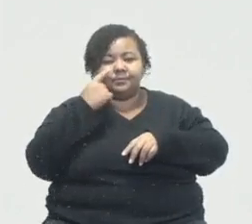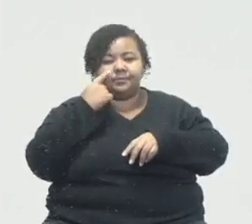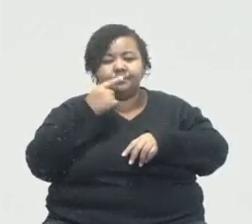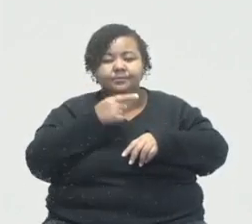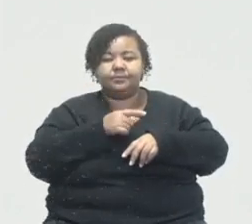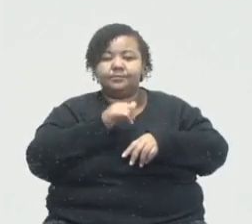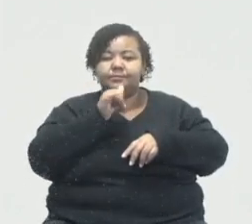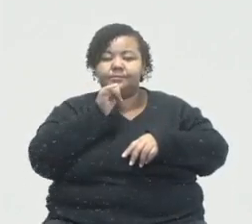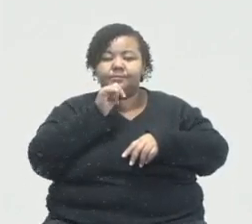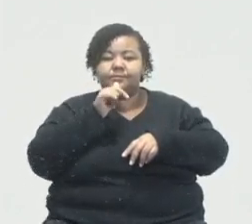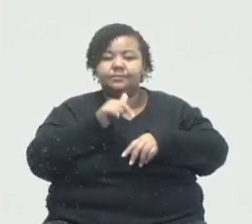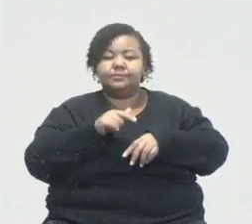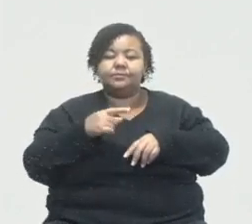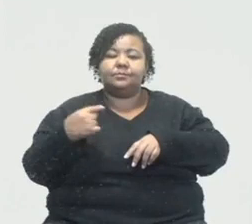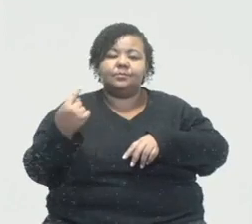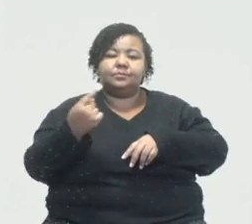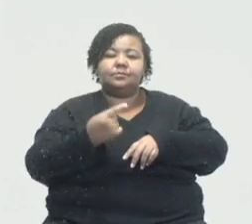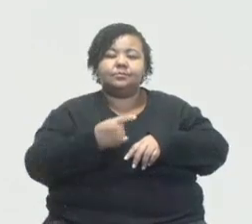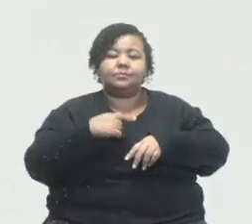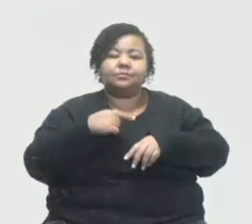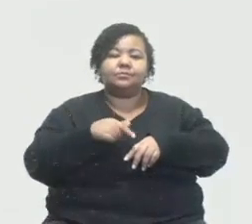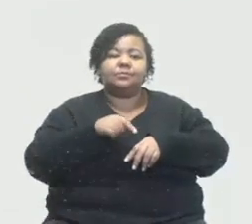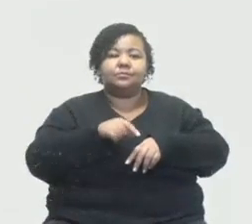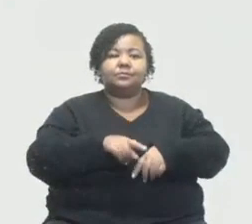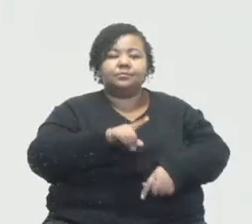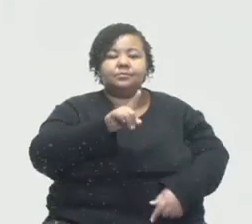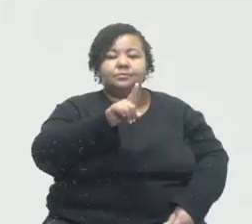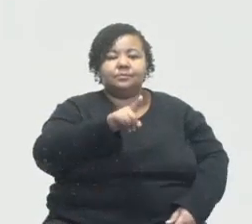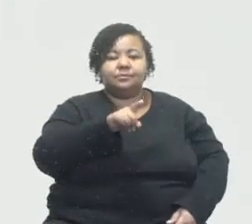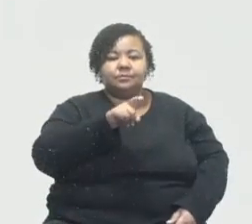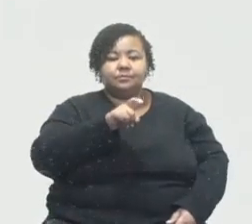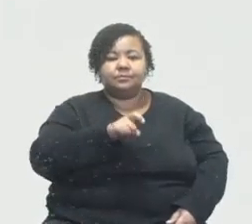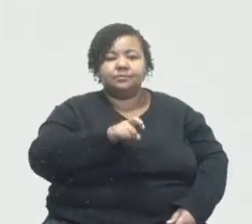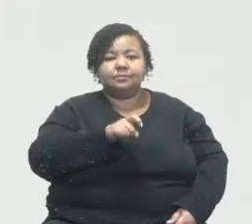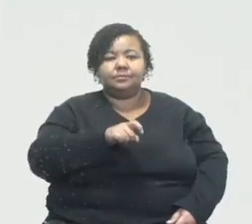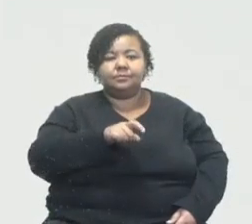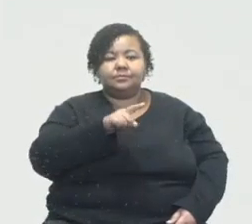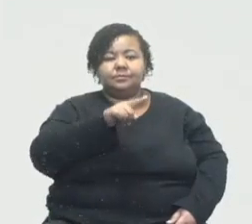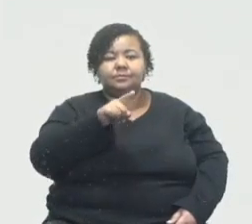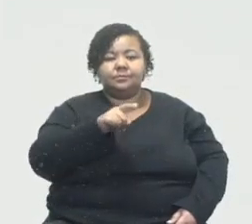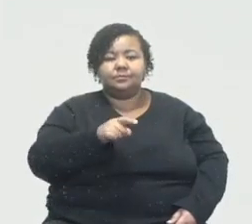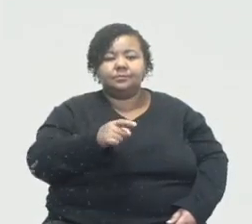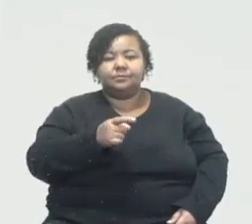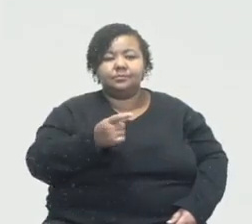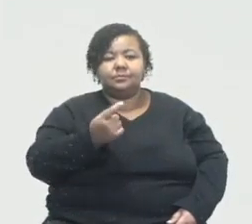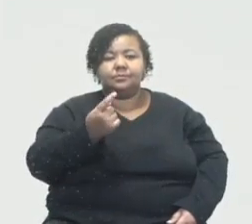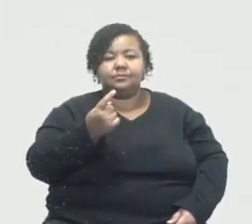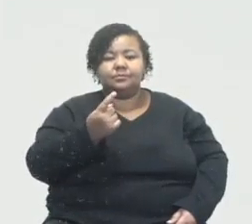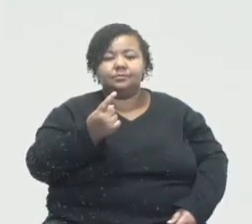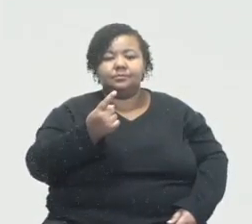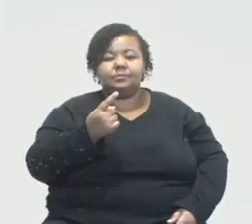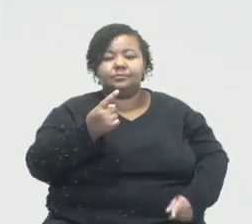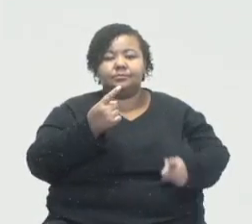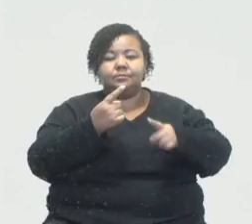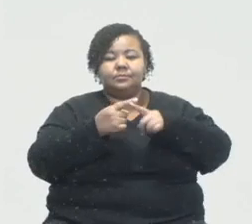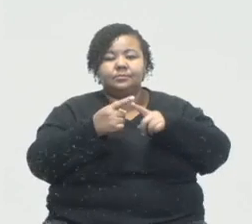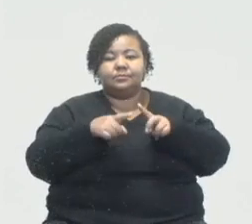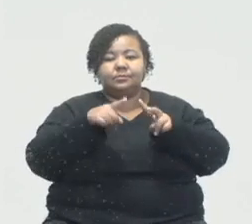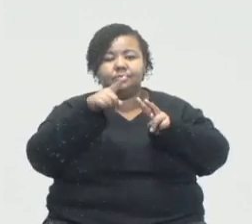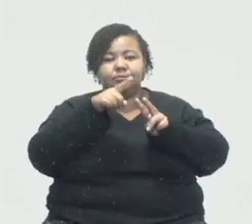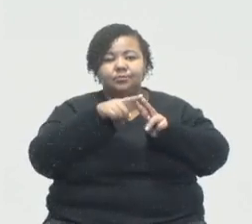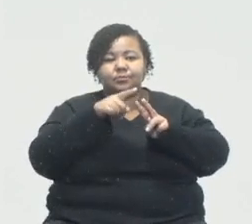situação aqui, nós temos x, que vai ser igual vezes o nosso